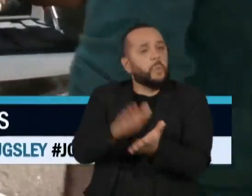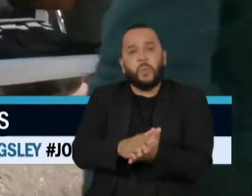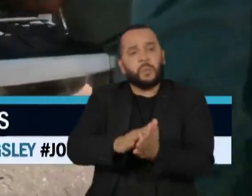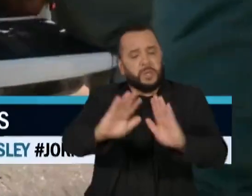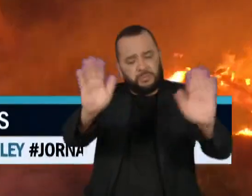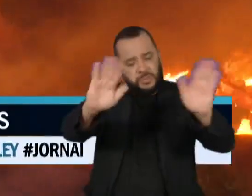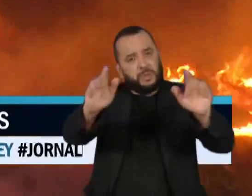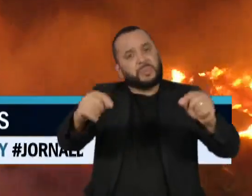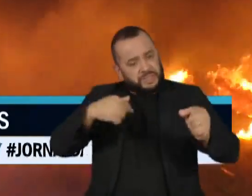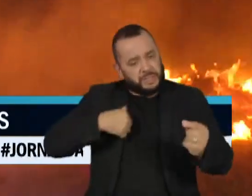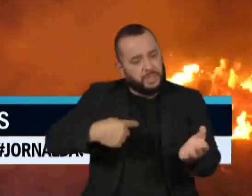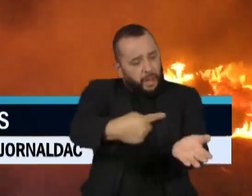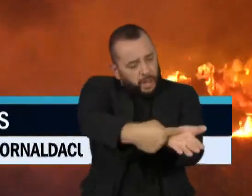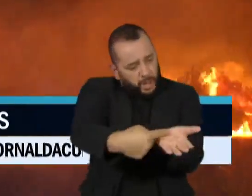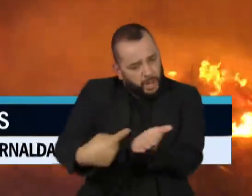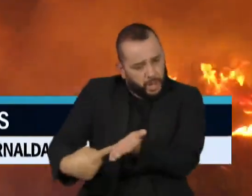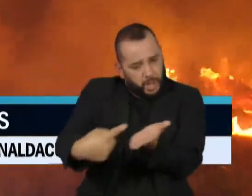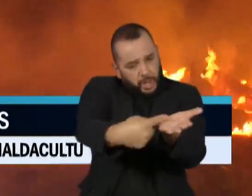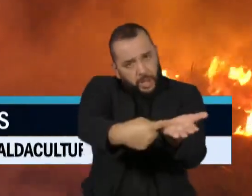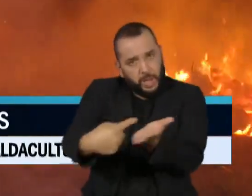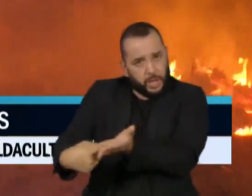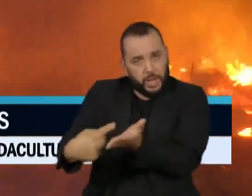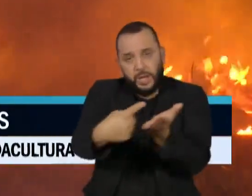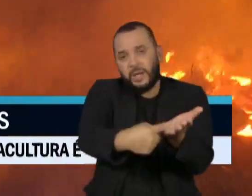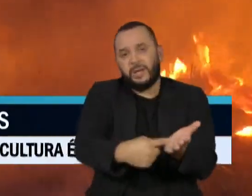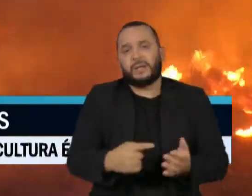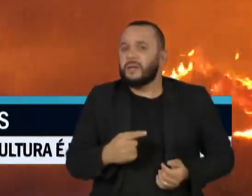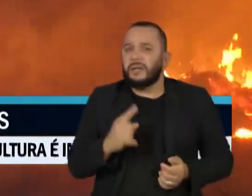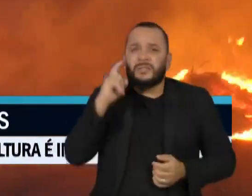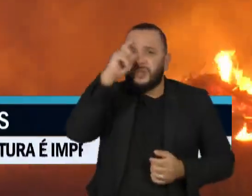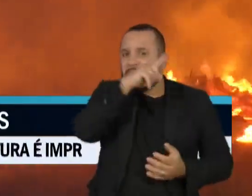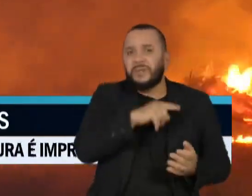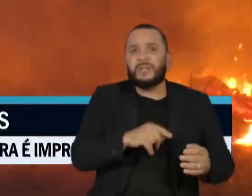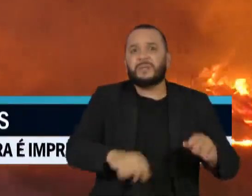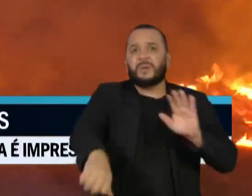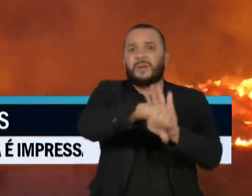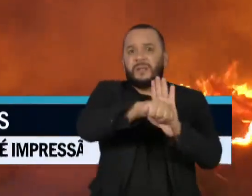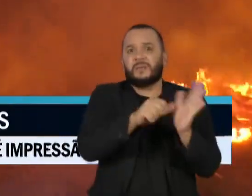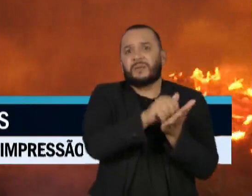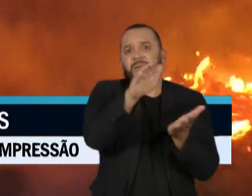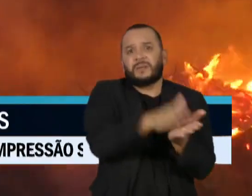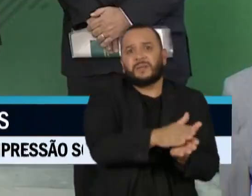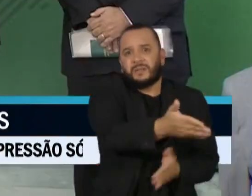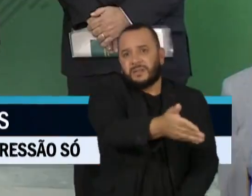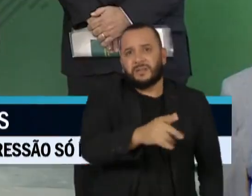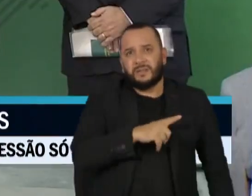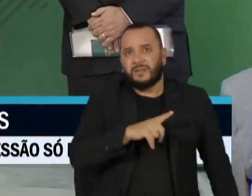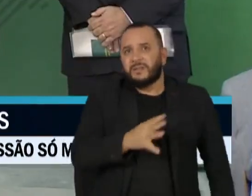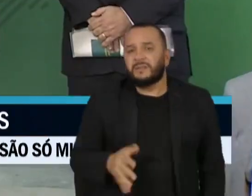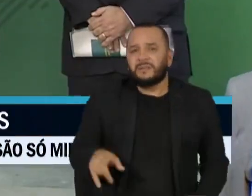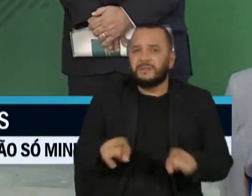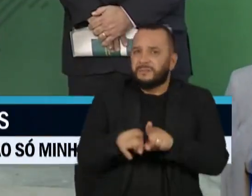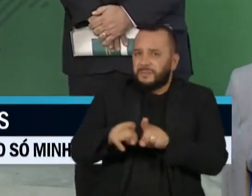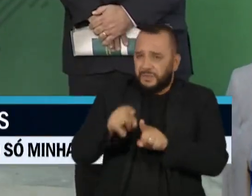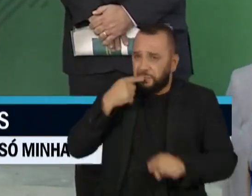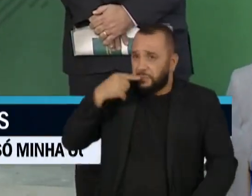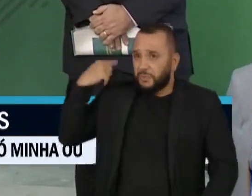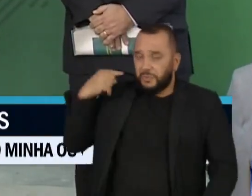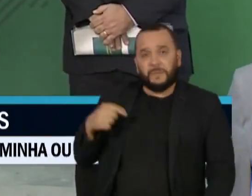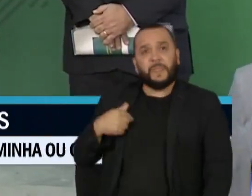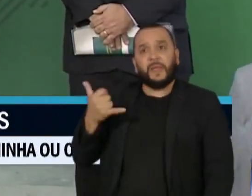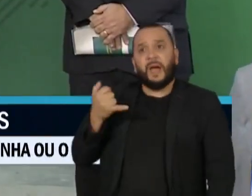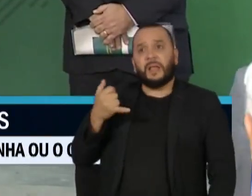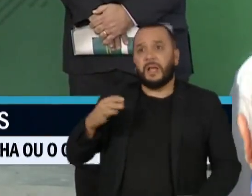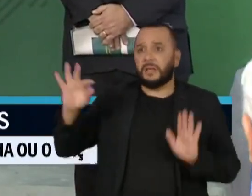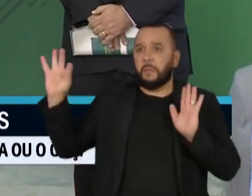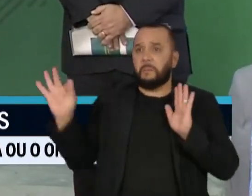conciliação ambiental, o que na prática dificulta a punição de criminosos. Ou o caso mais recente, em que, com uma